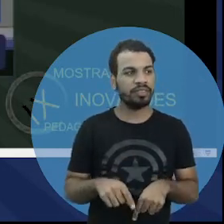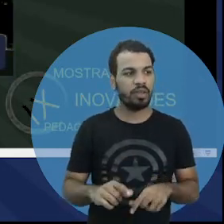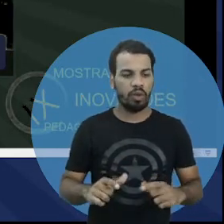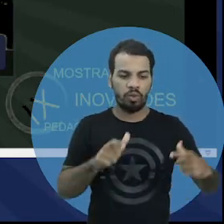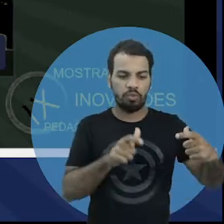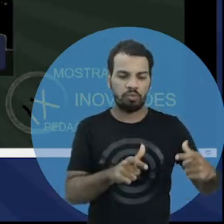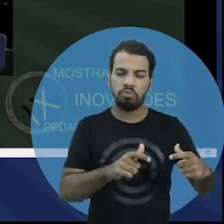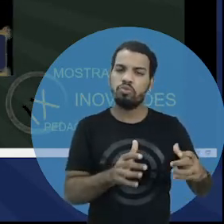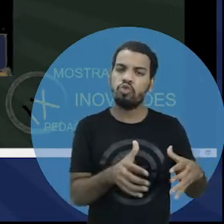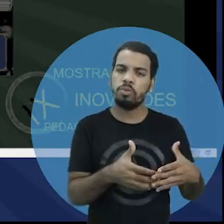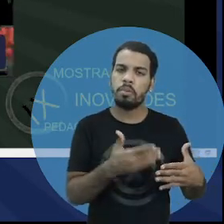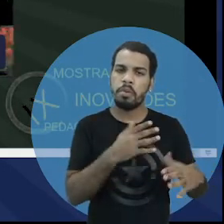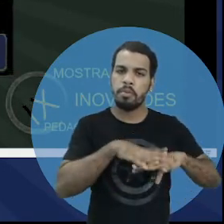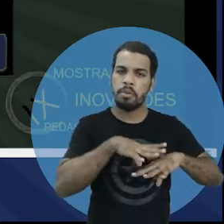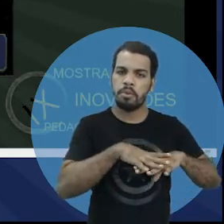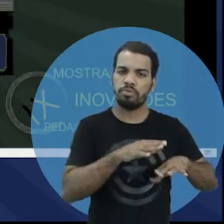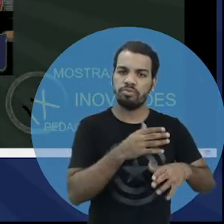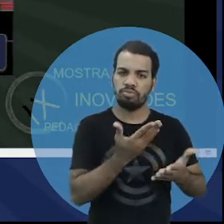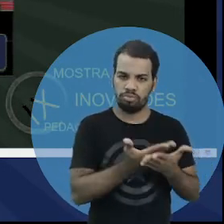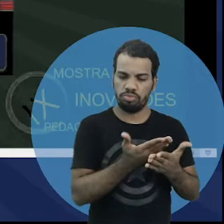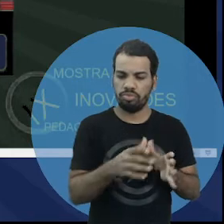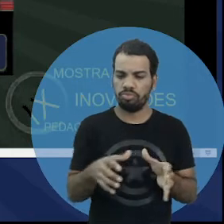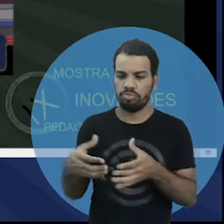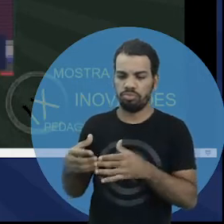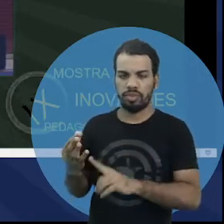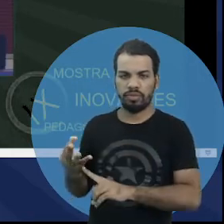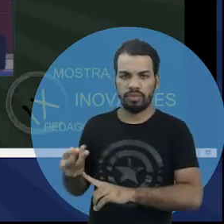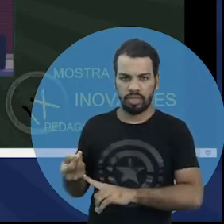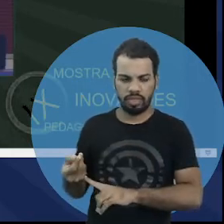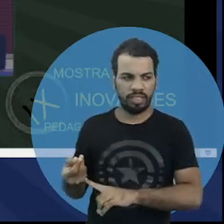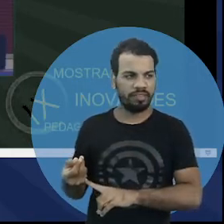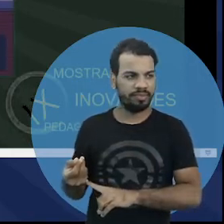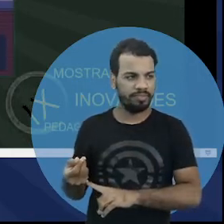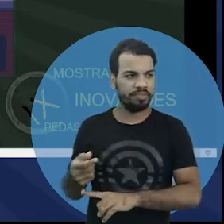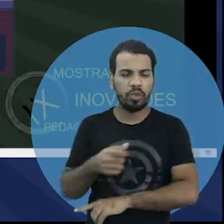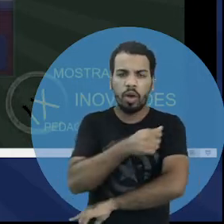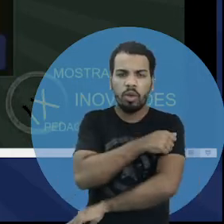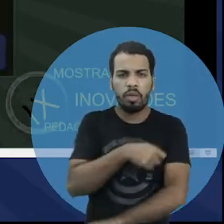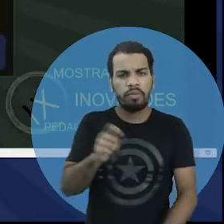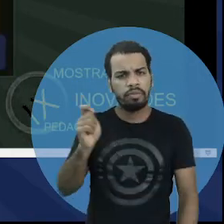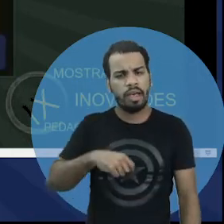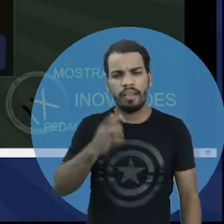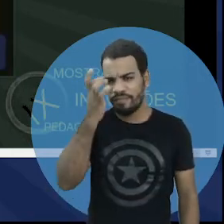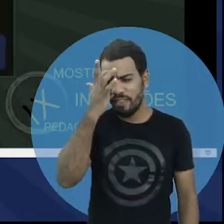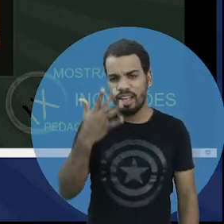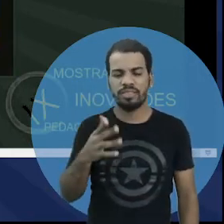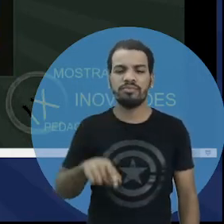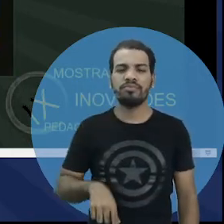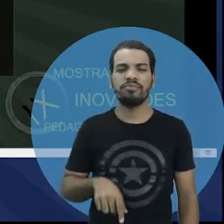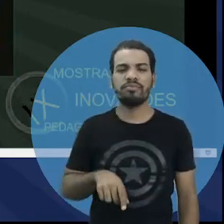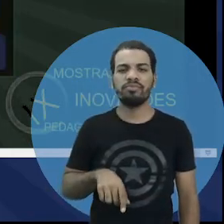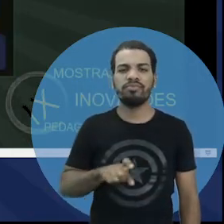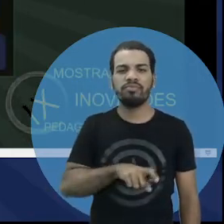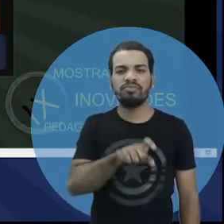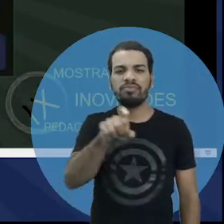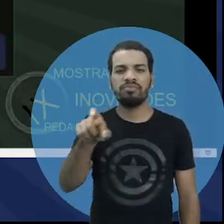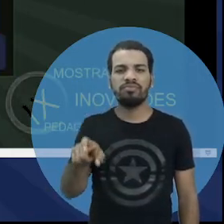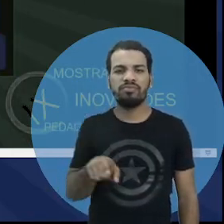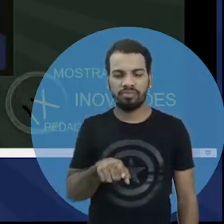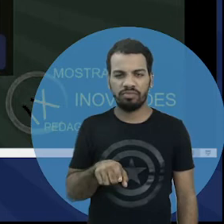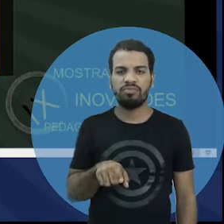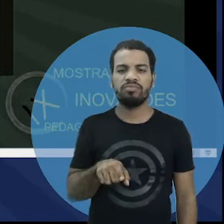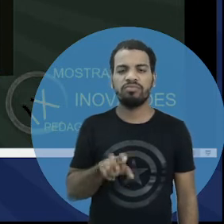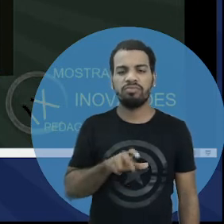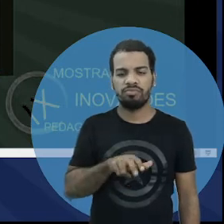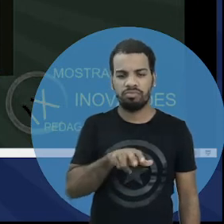de matemática, outra tem um grupo de estudo de física, por exemplo. Então, o aluno pode facilmente entrar em um grupo de estudos,